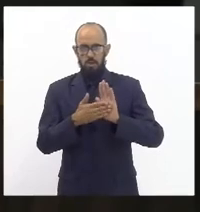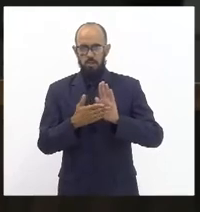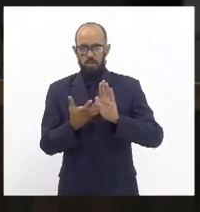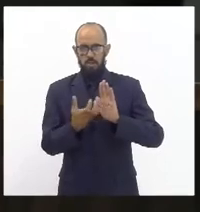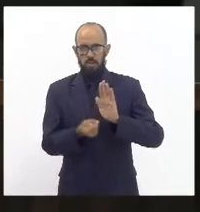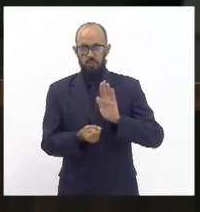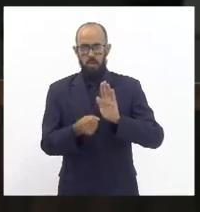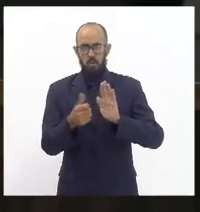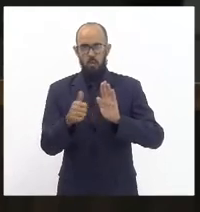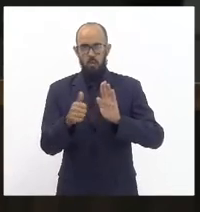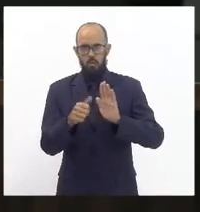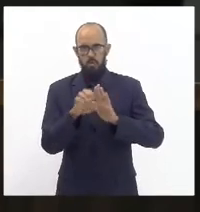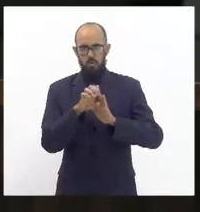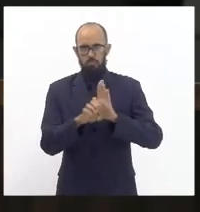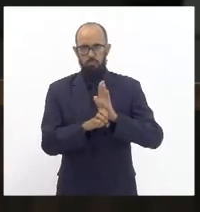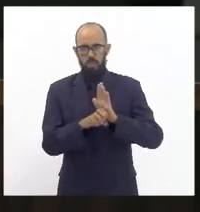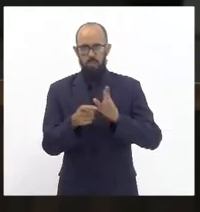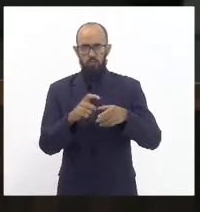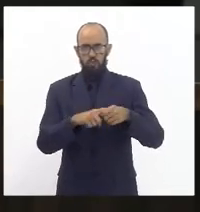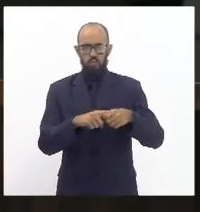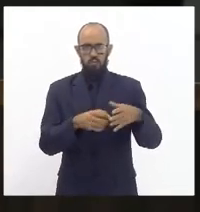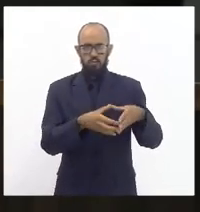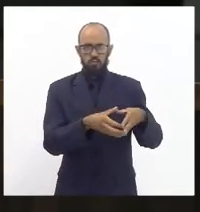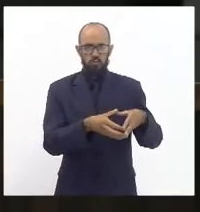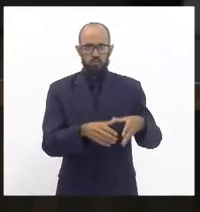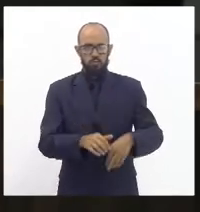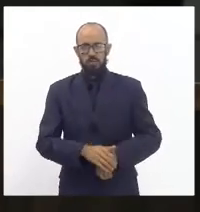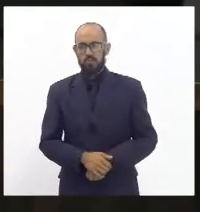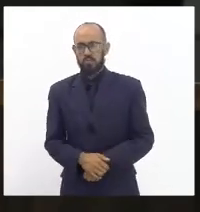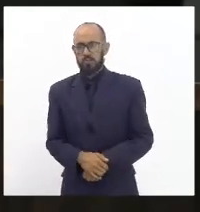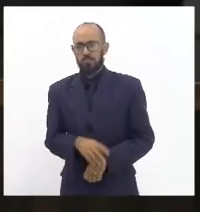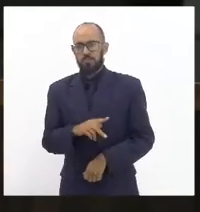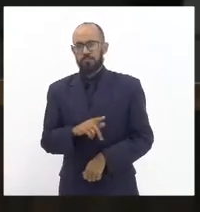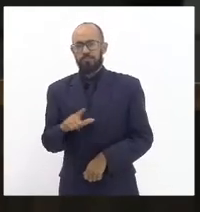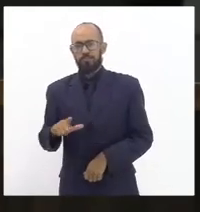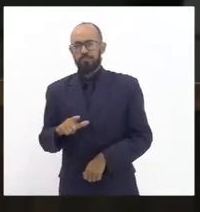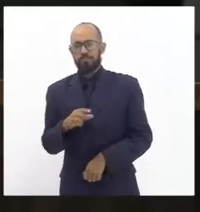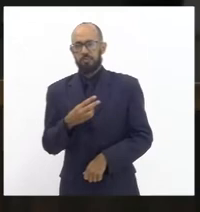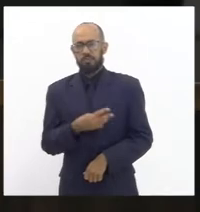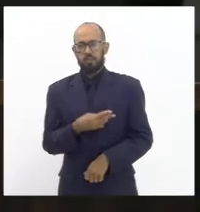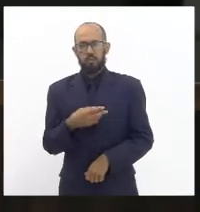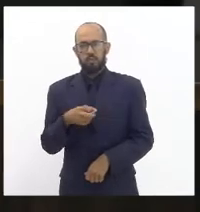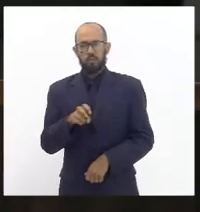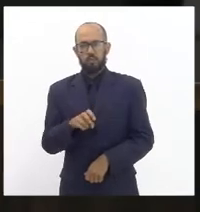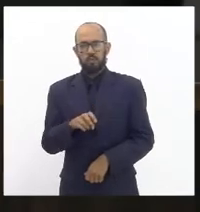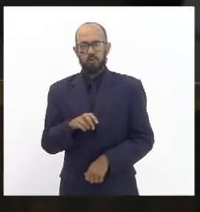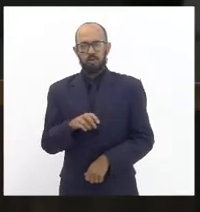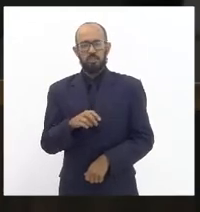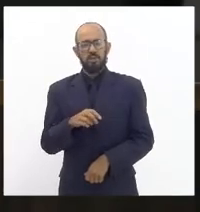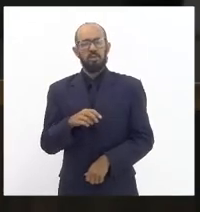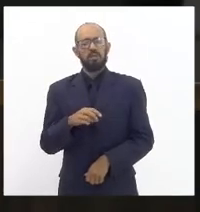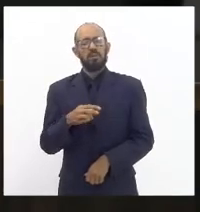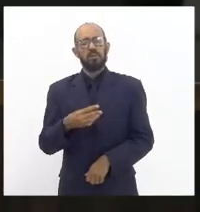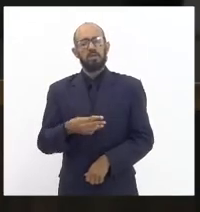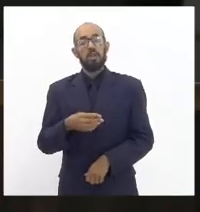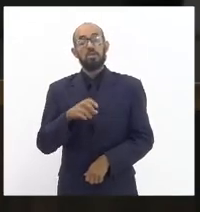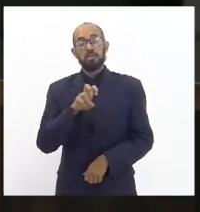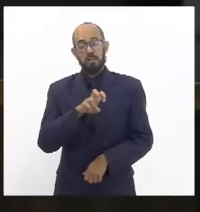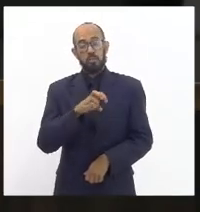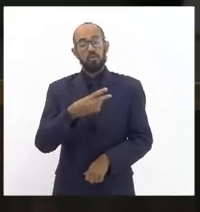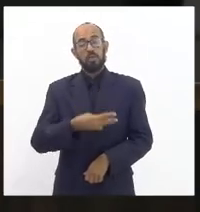11 emendas e retorna as comissões projeto de lei 5 3 3 3 2 2 ou 3 Deputado Jari